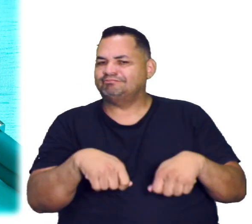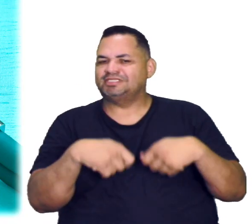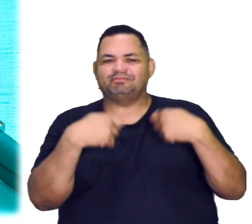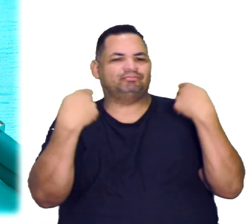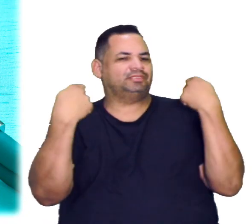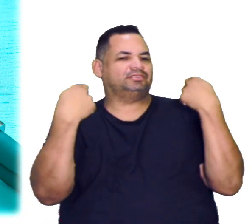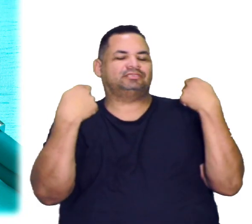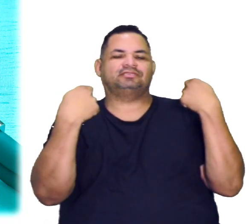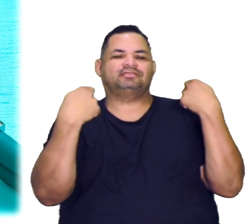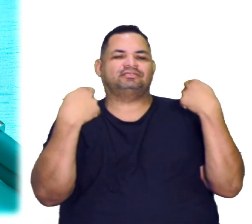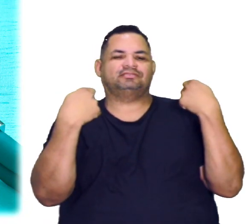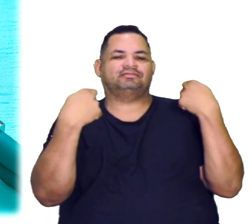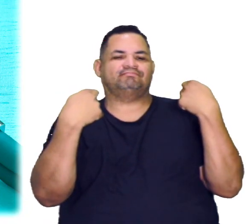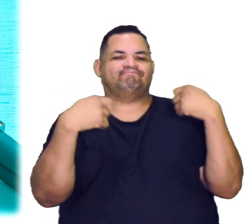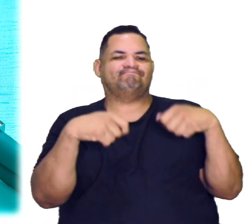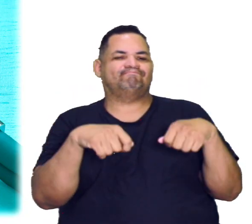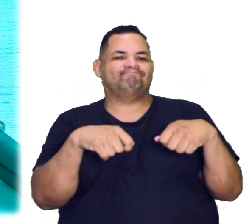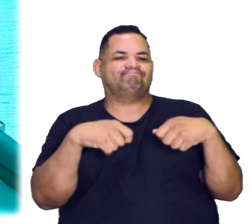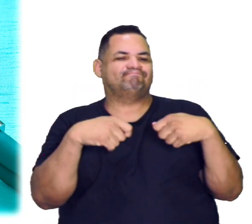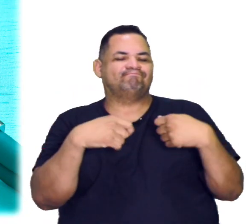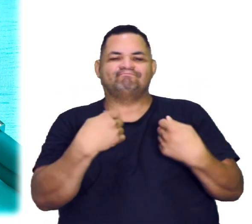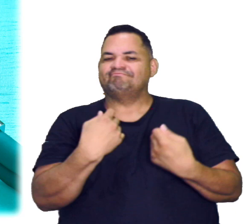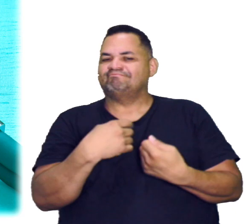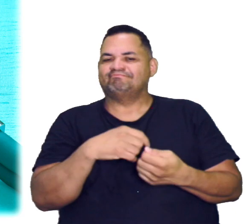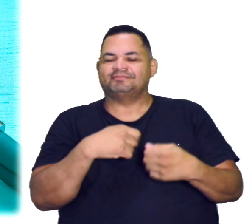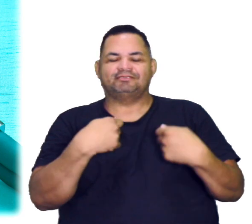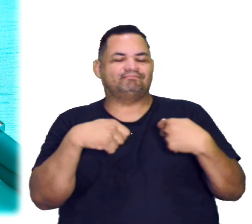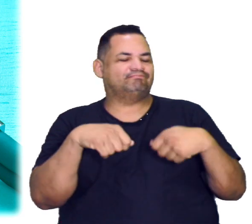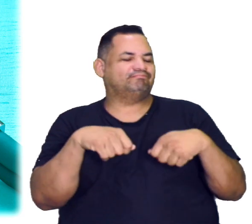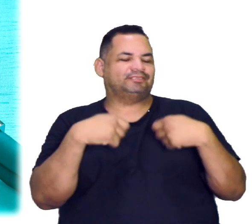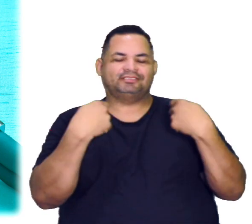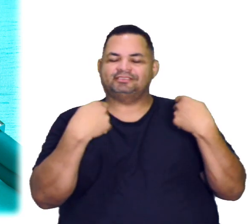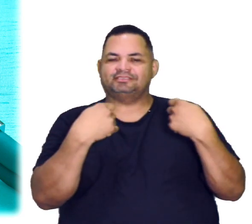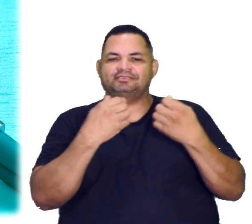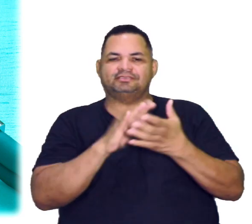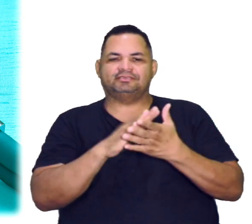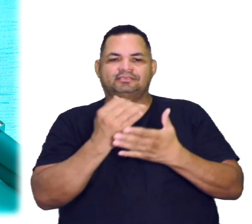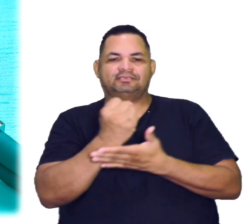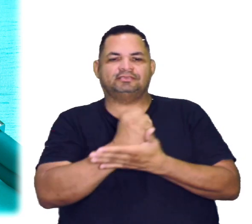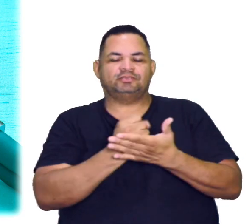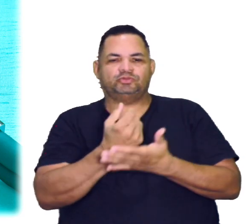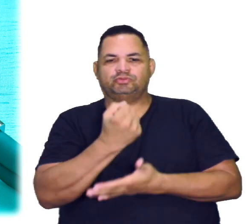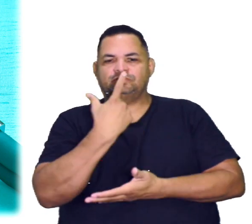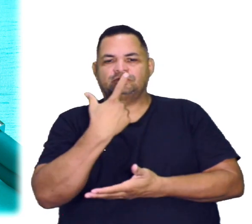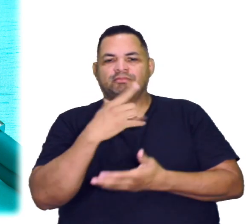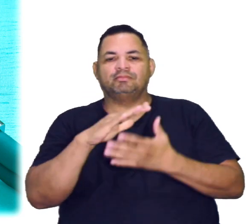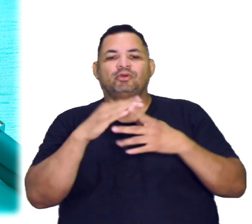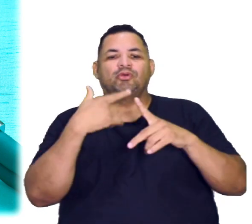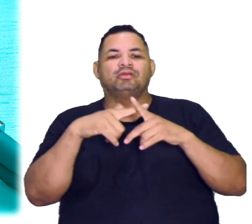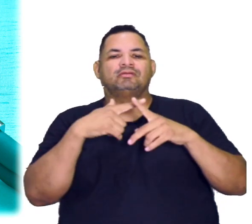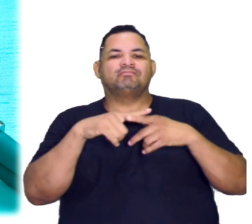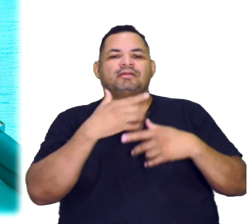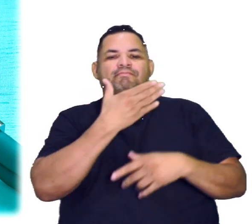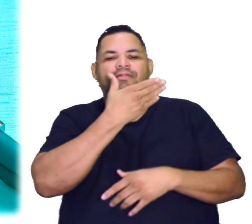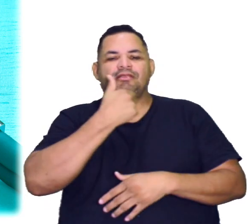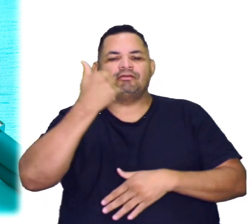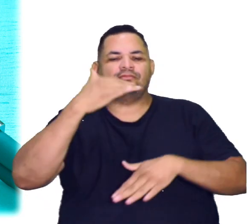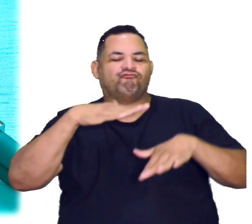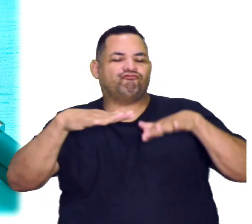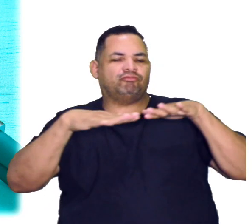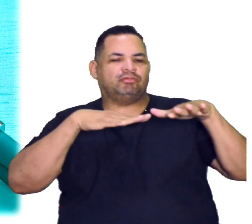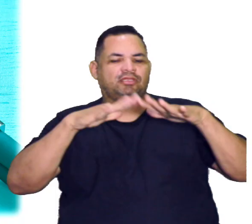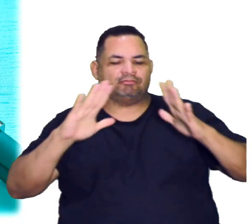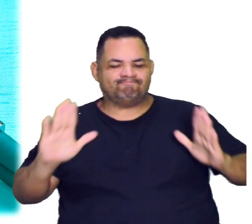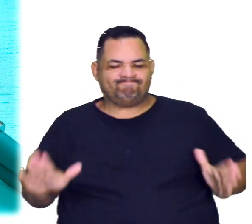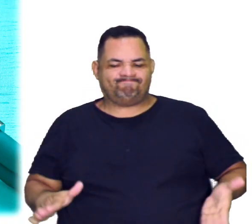Então, fazendo essa alusão de quanto mais a gente se movimenta, quanto mais estímulos nós damos para o nosso